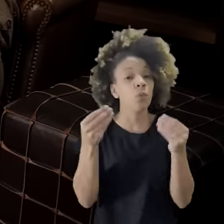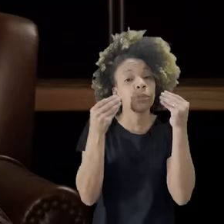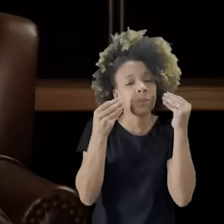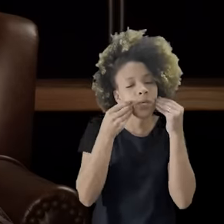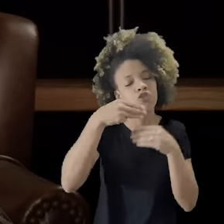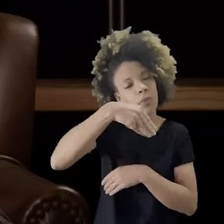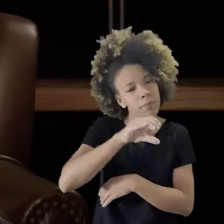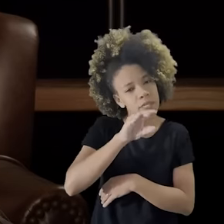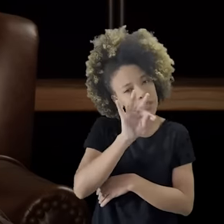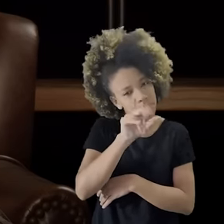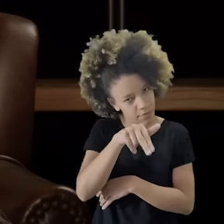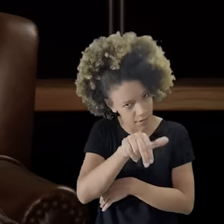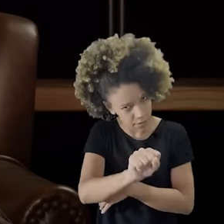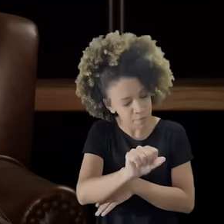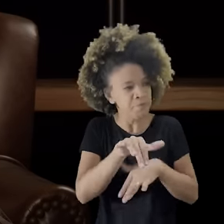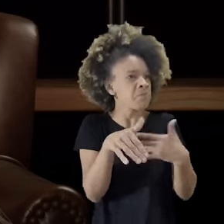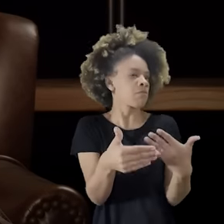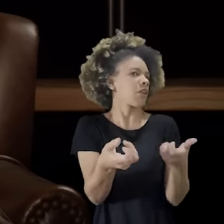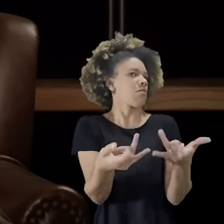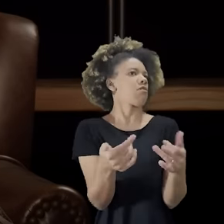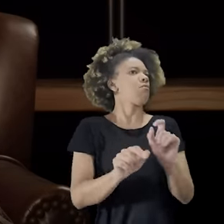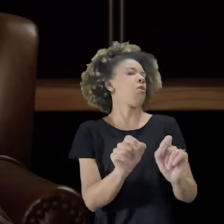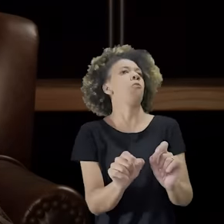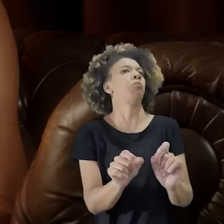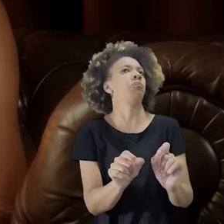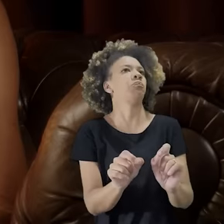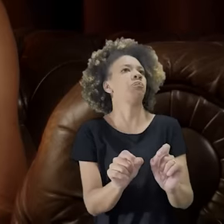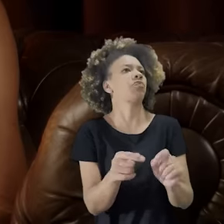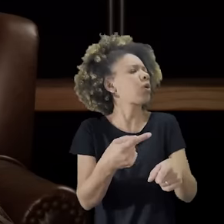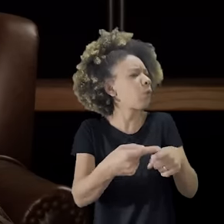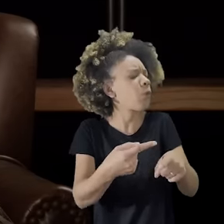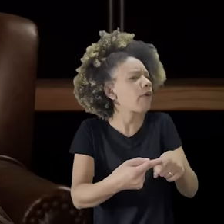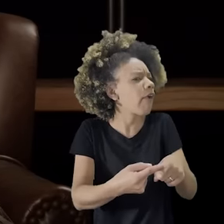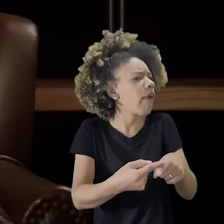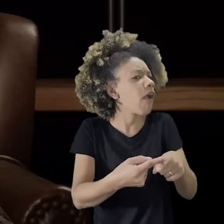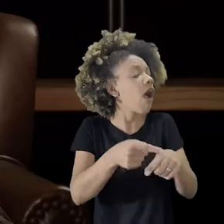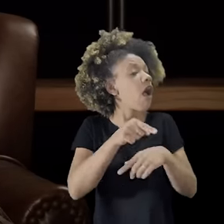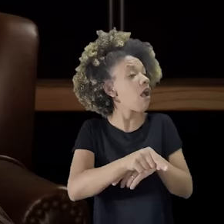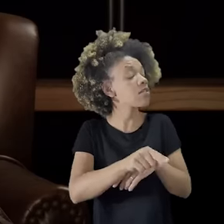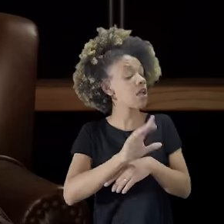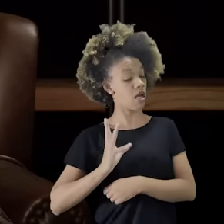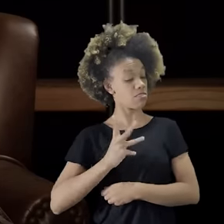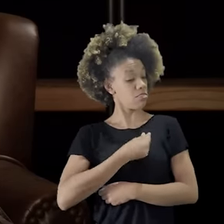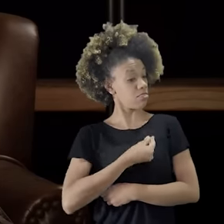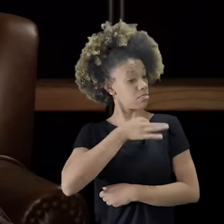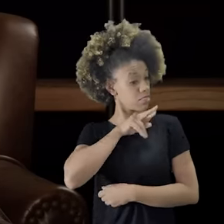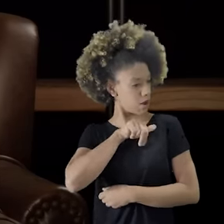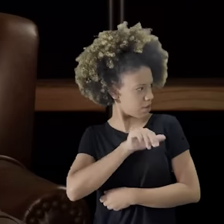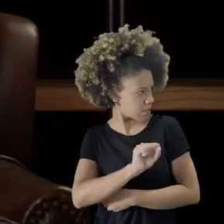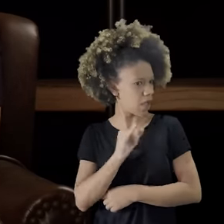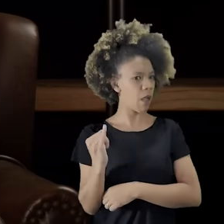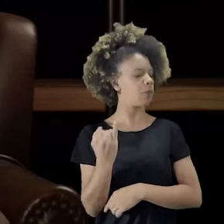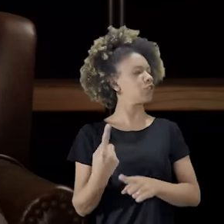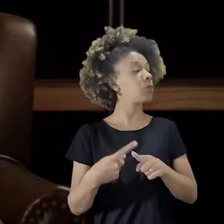ela queria mandar um beijo pra Mc trança e ela fala muito sobre cara a Por que que a questão trans ela é tão importante